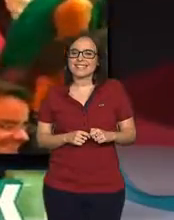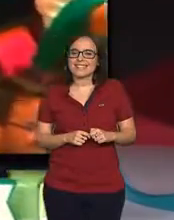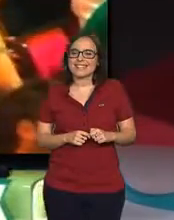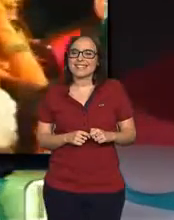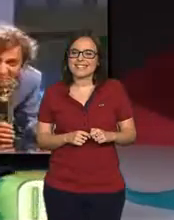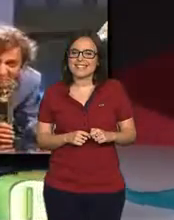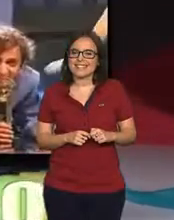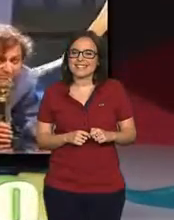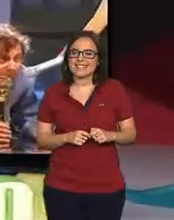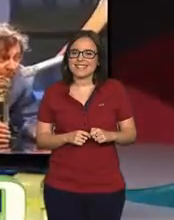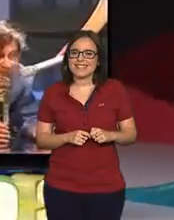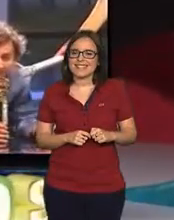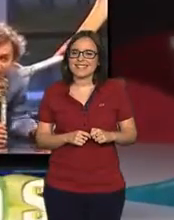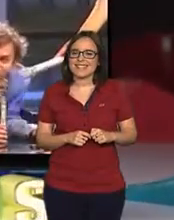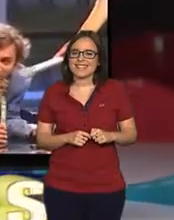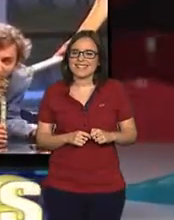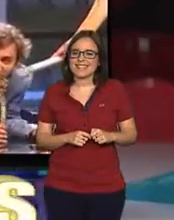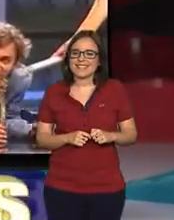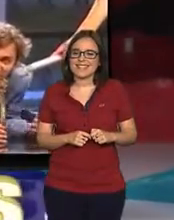para fazer